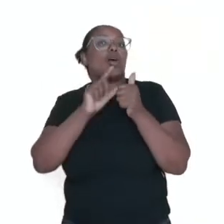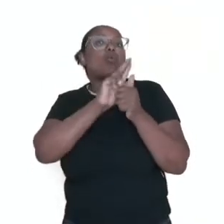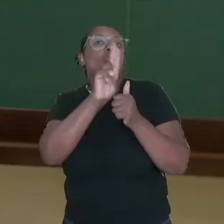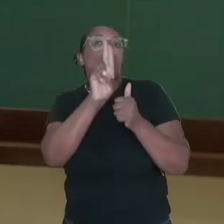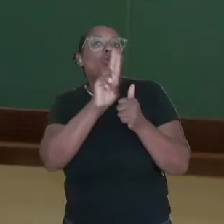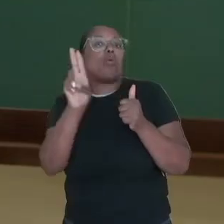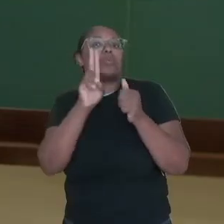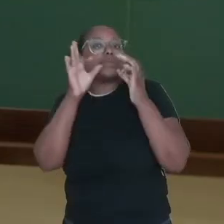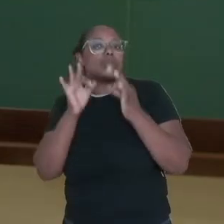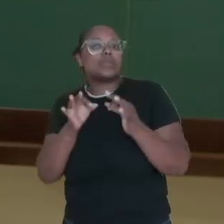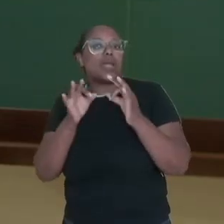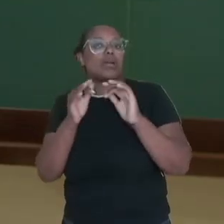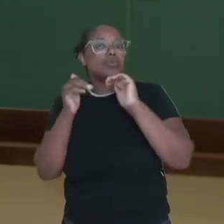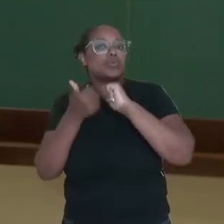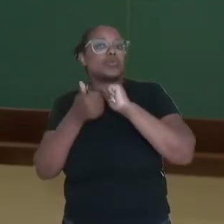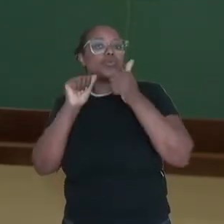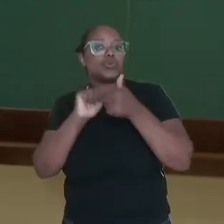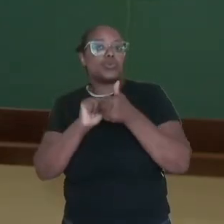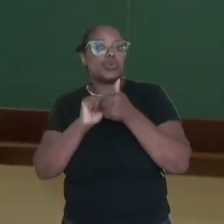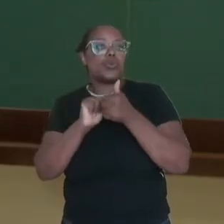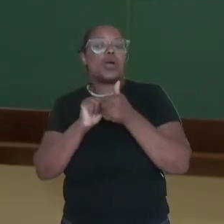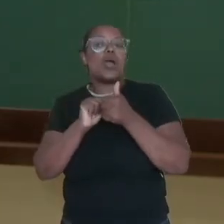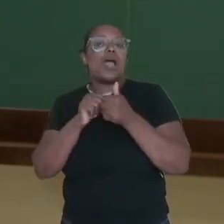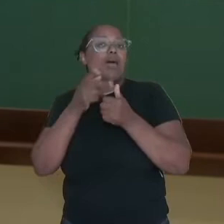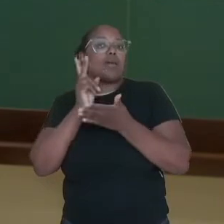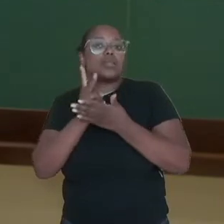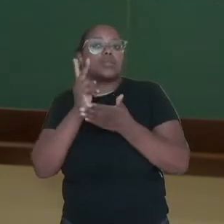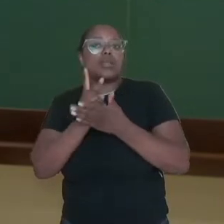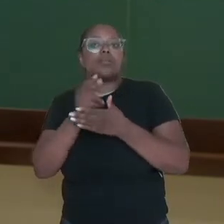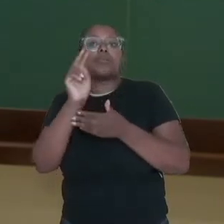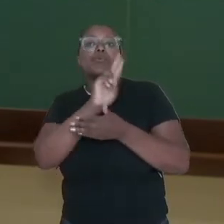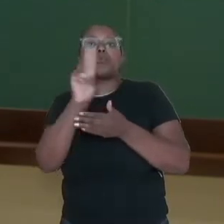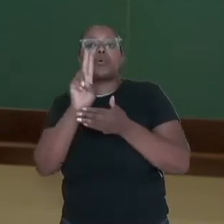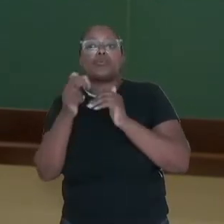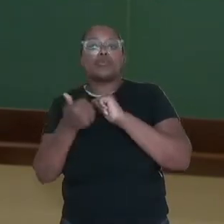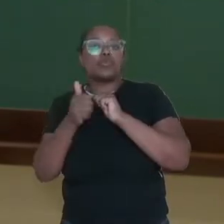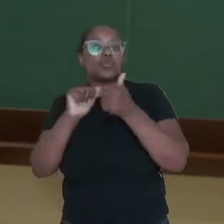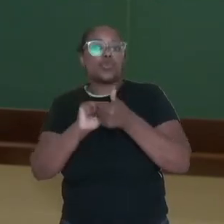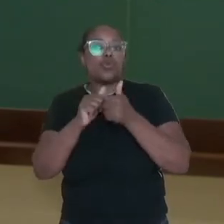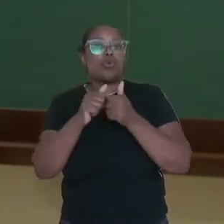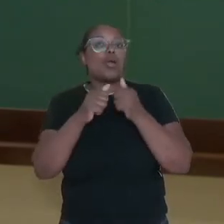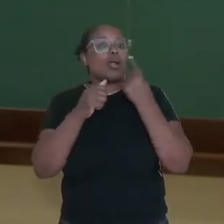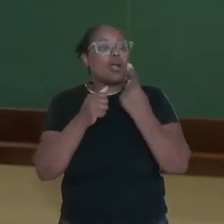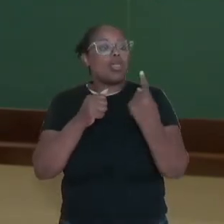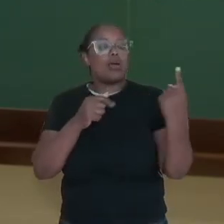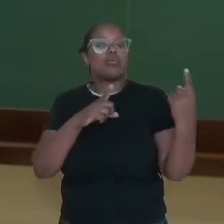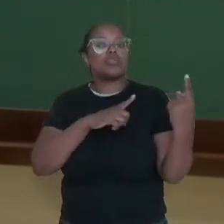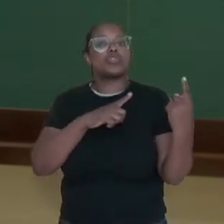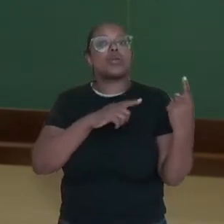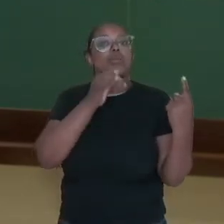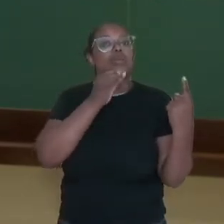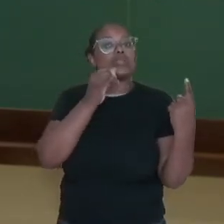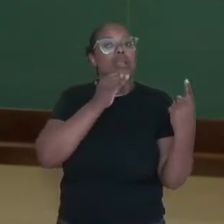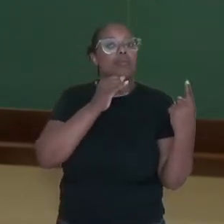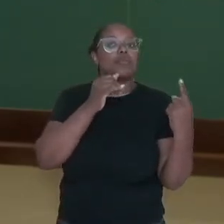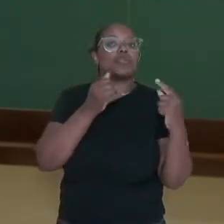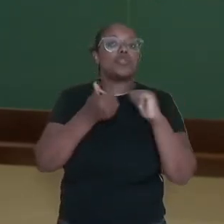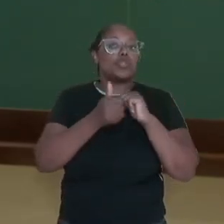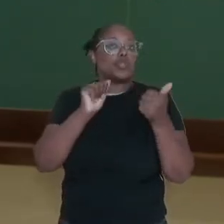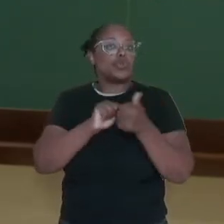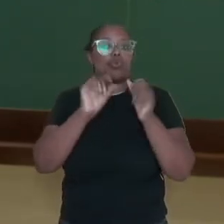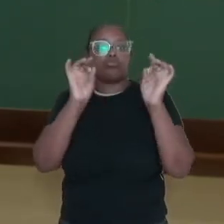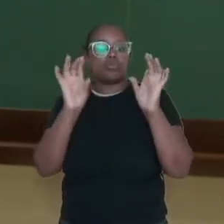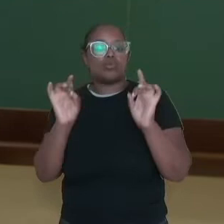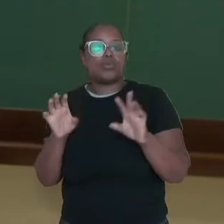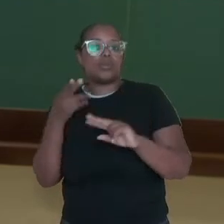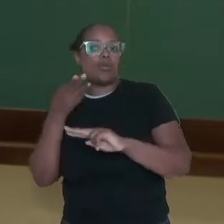competia, tá? Então as competições eram por jogo e cada um tinha o seu jogo de competição, certo? Então essa foi